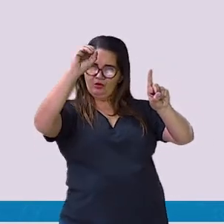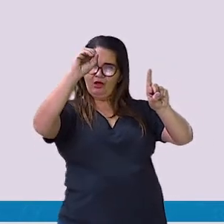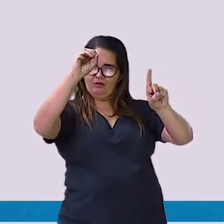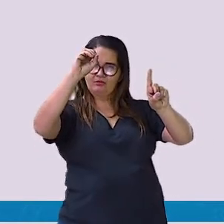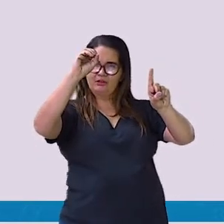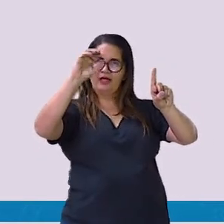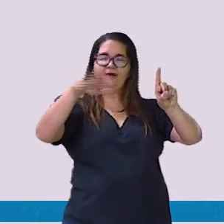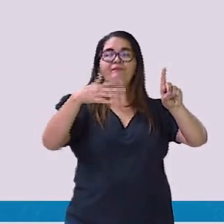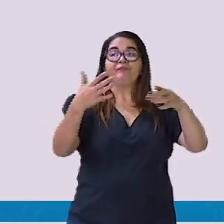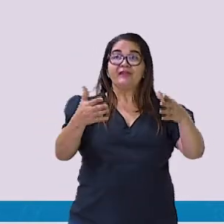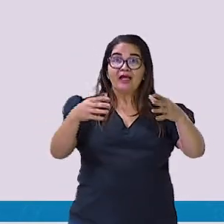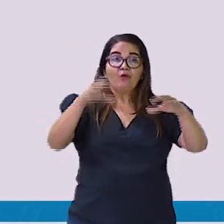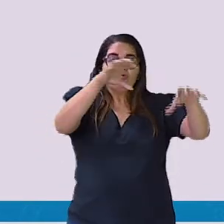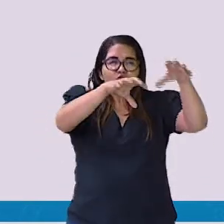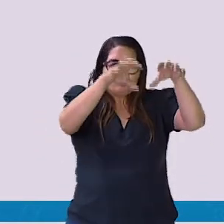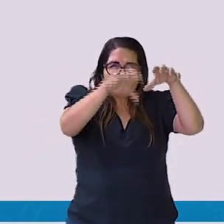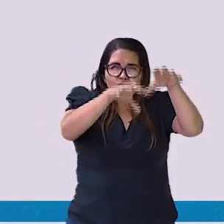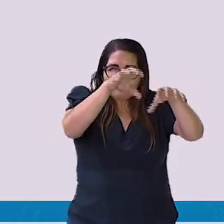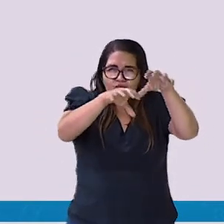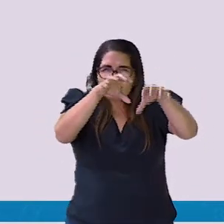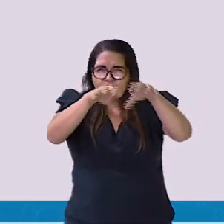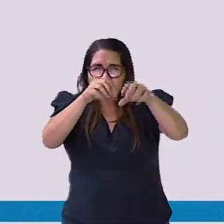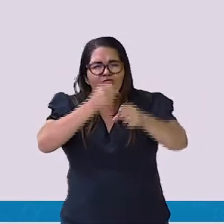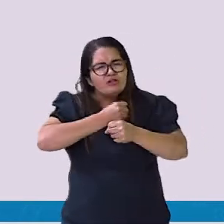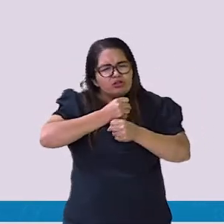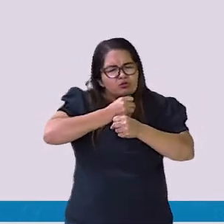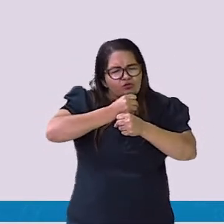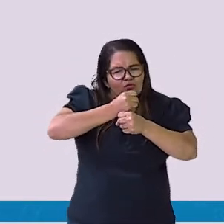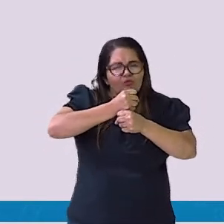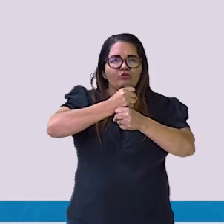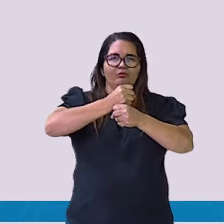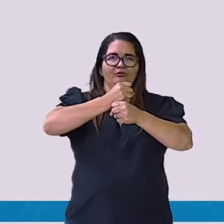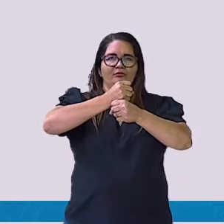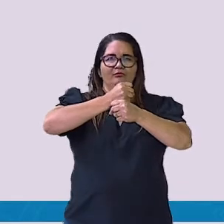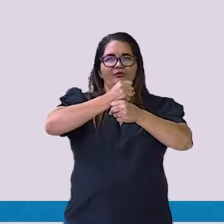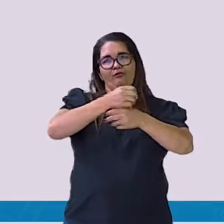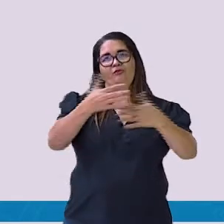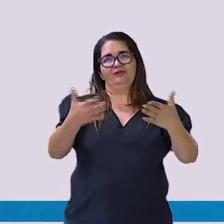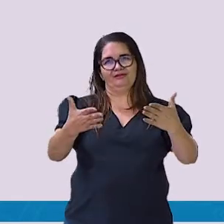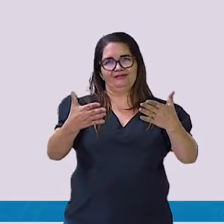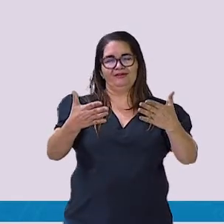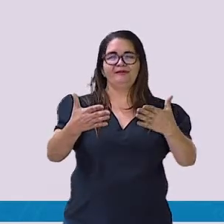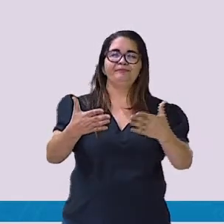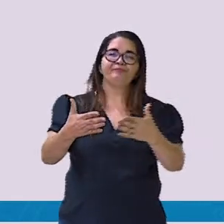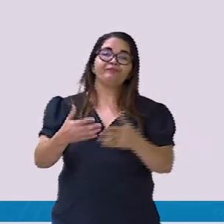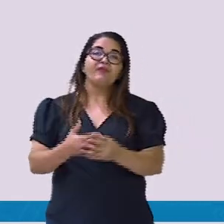Chuvas bem distribuídas o ano todo. O clima que a gente fala subtropical